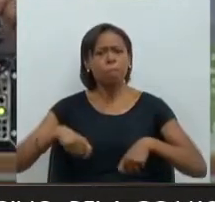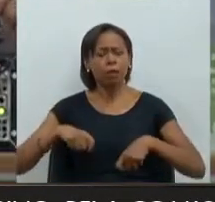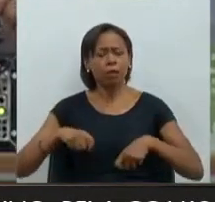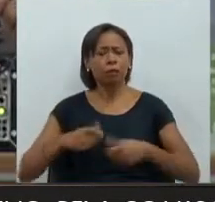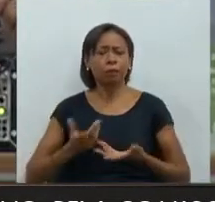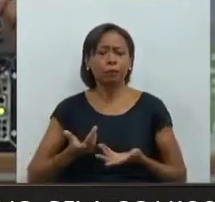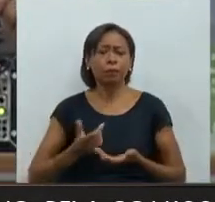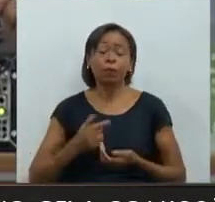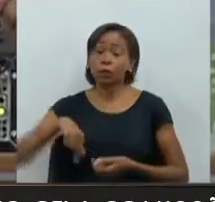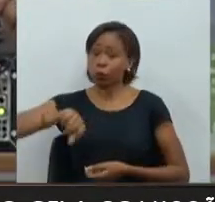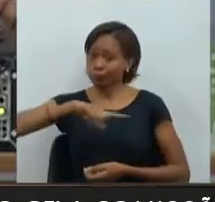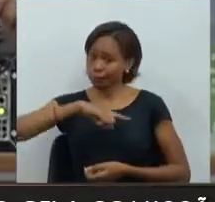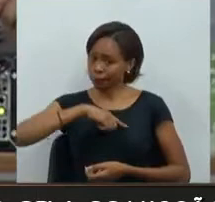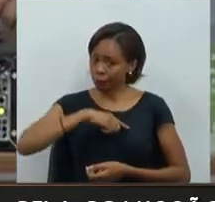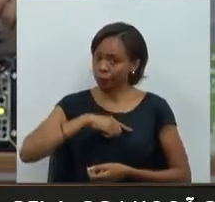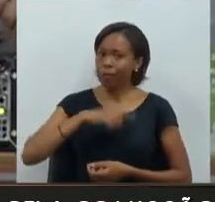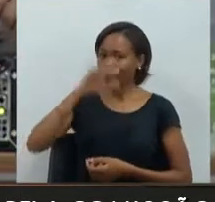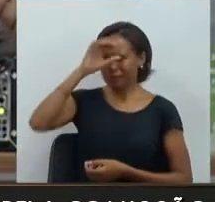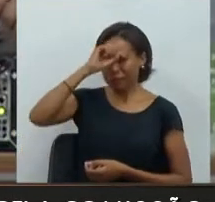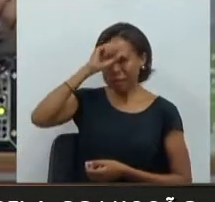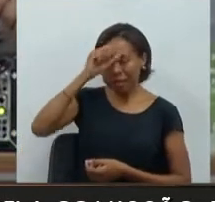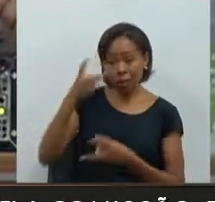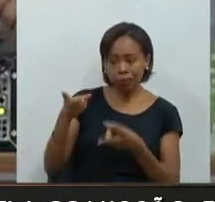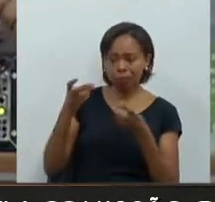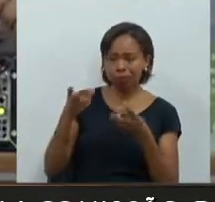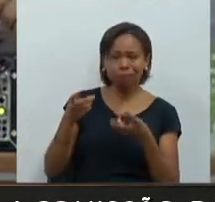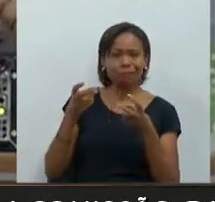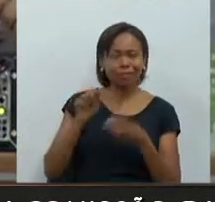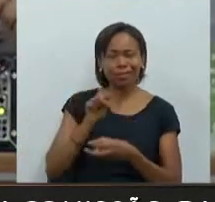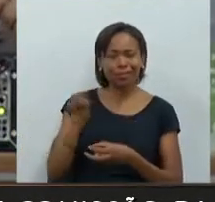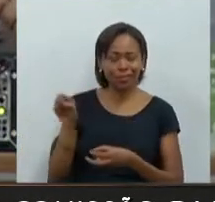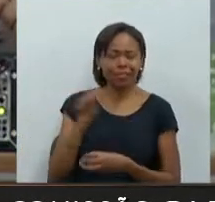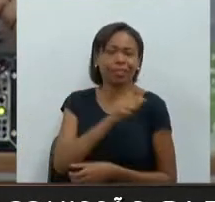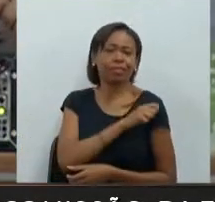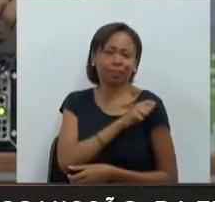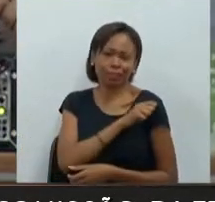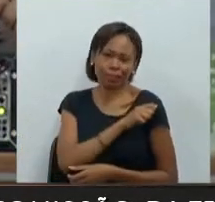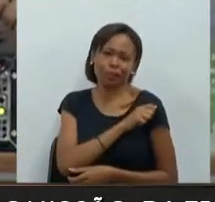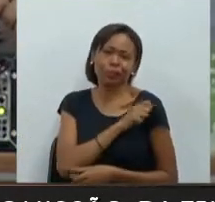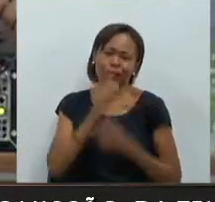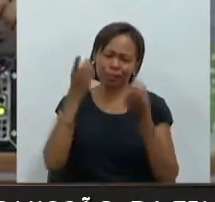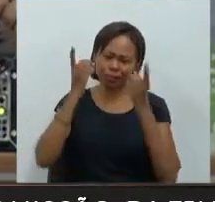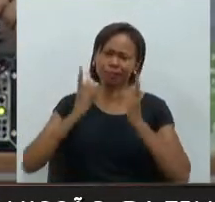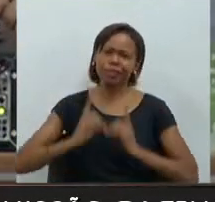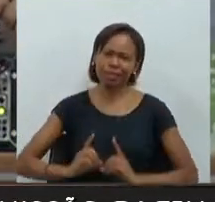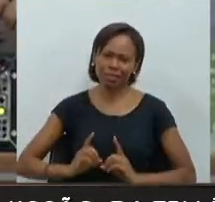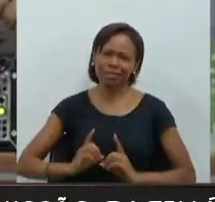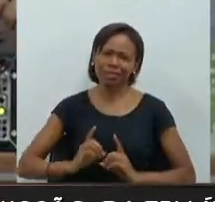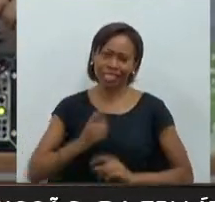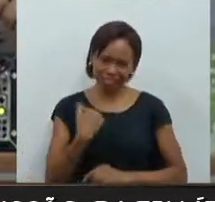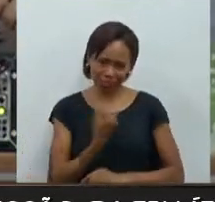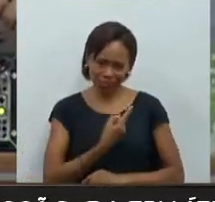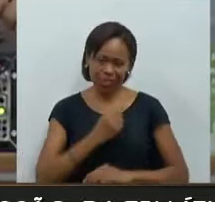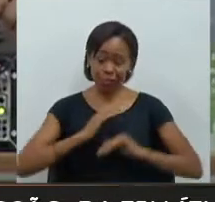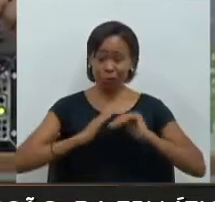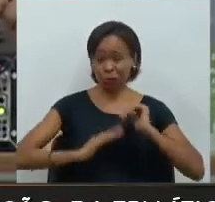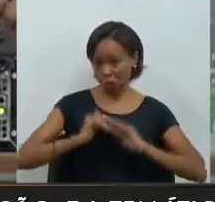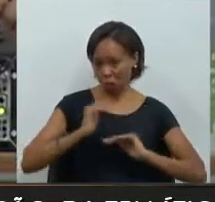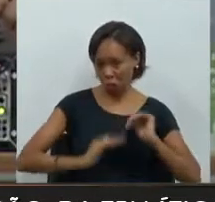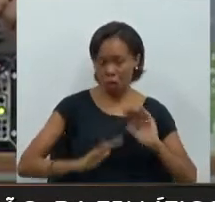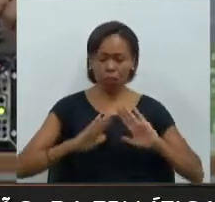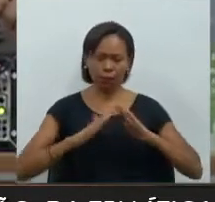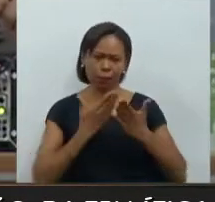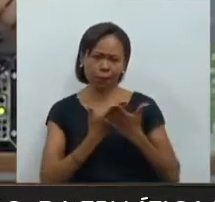Porque nós aprendemos muito com elas, gente, muito. Nós que estamos dentro da escola, a gente acha, né, que chega lá, não, esse aí não é